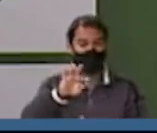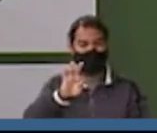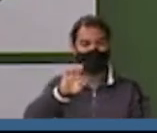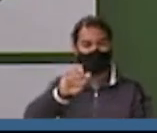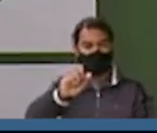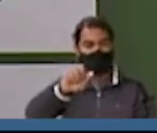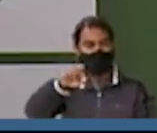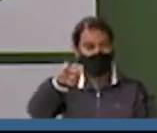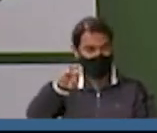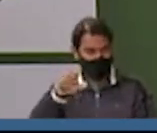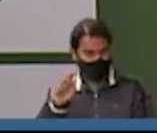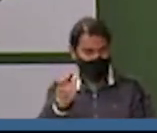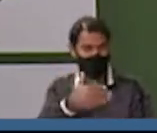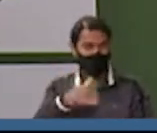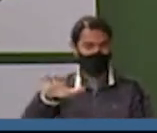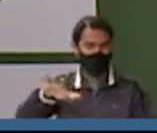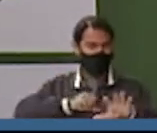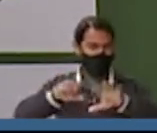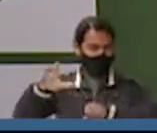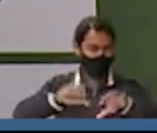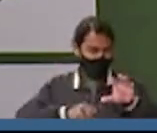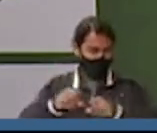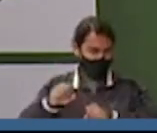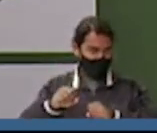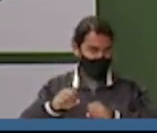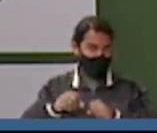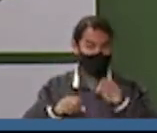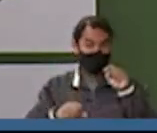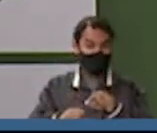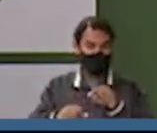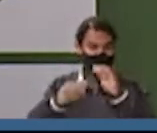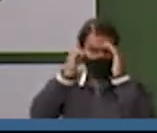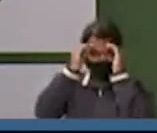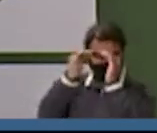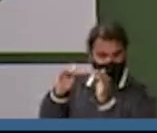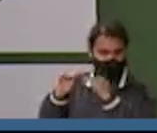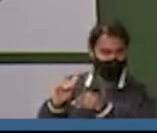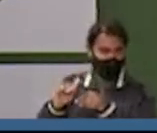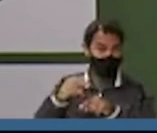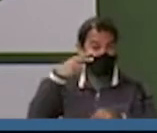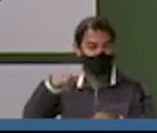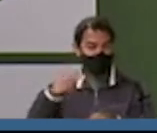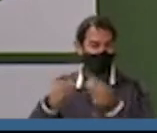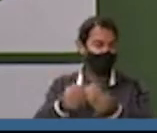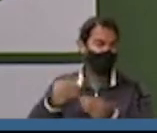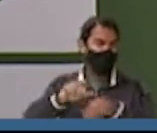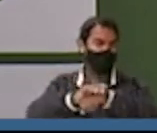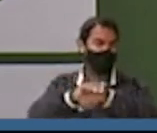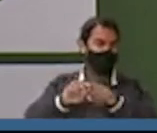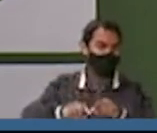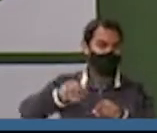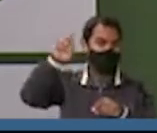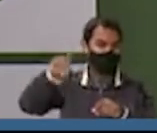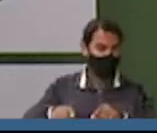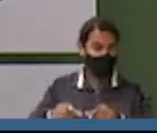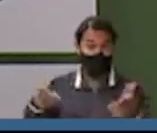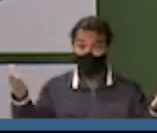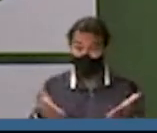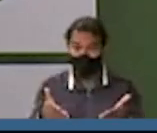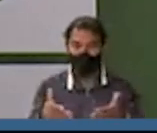taxa de contágio, que é o medidor da evolução da doença, hoje decresceu abaixo de